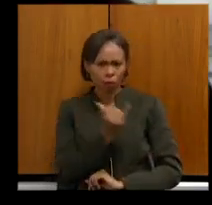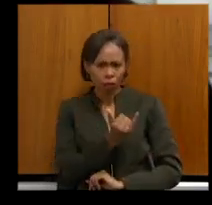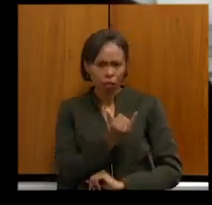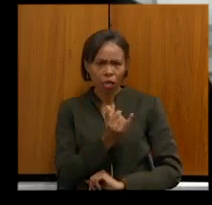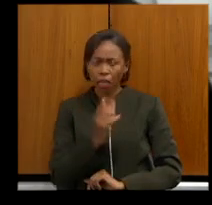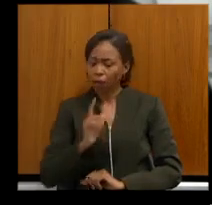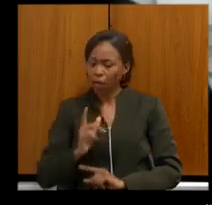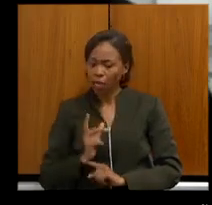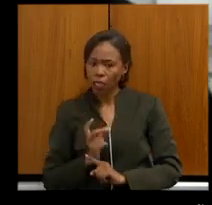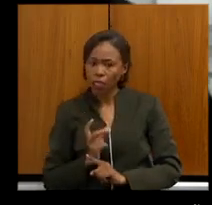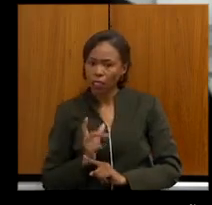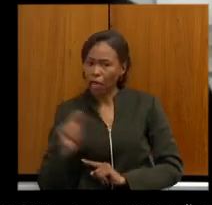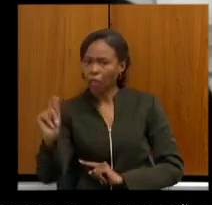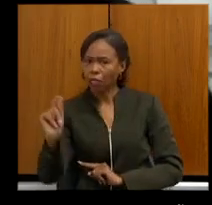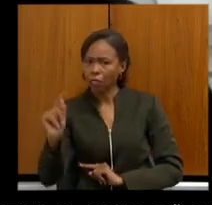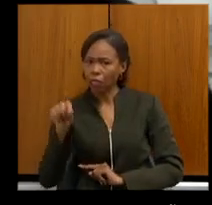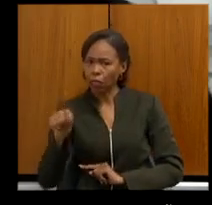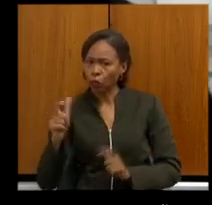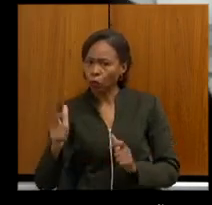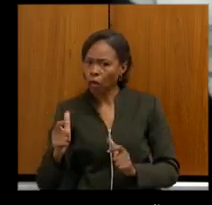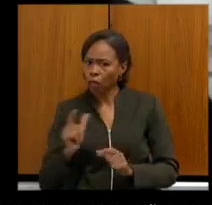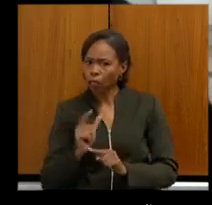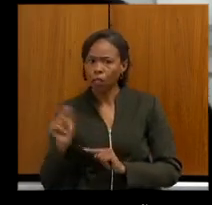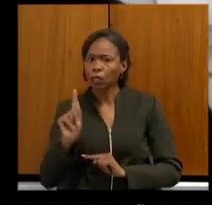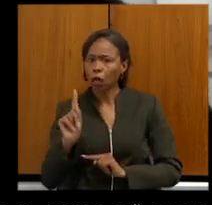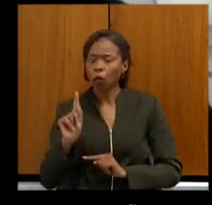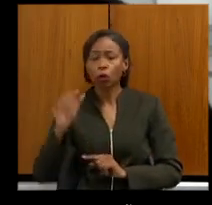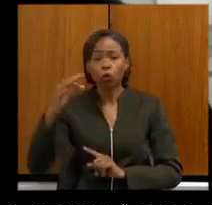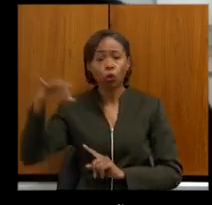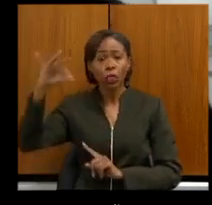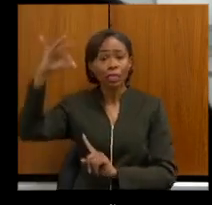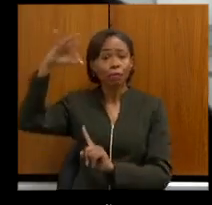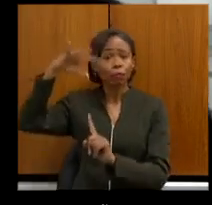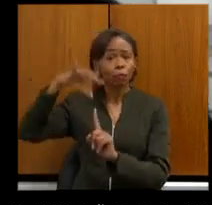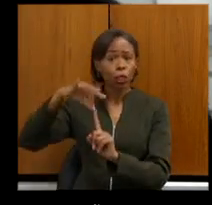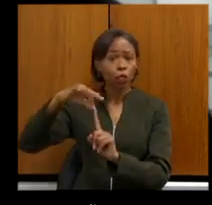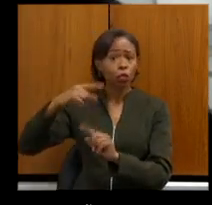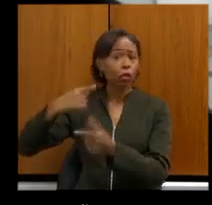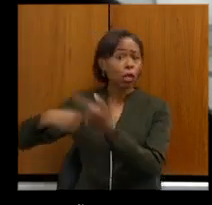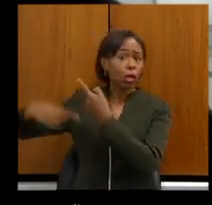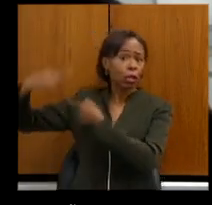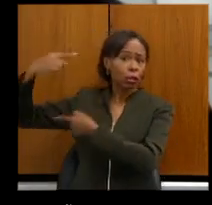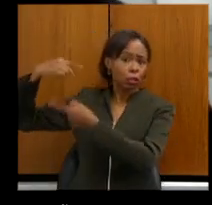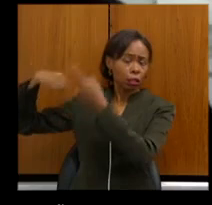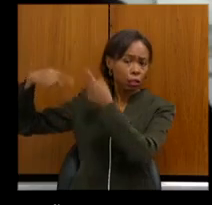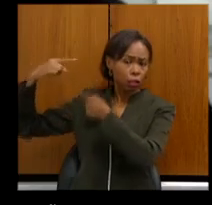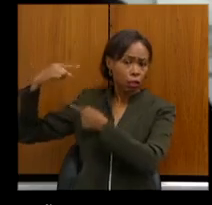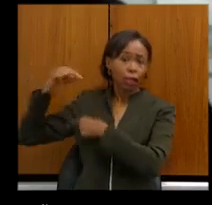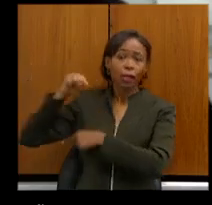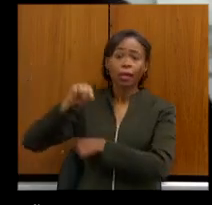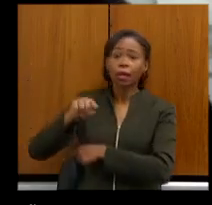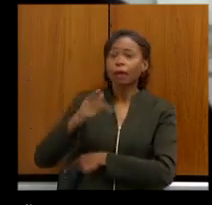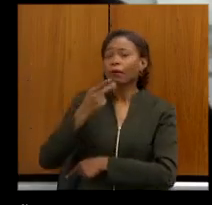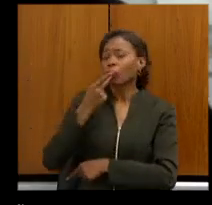reclamada indicada por seus espíritos ancestrais ele diz assim